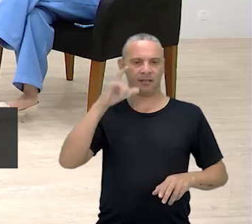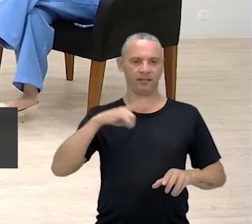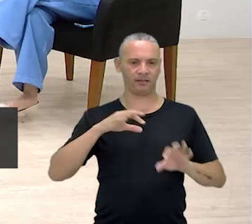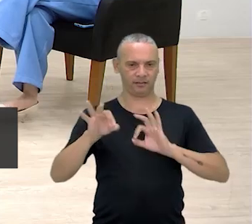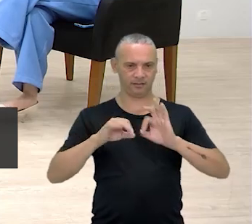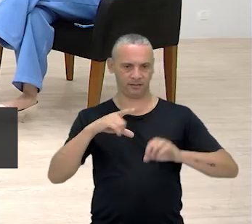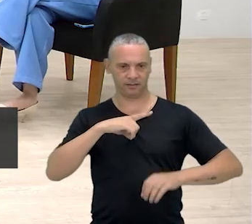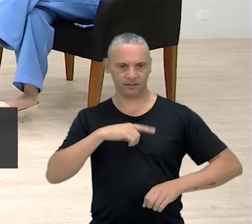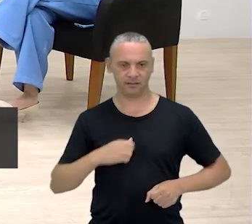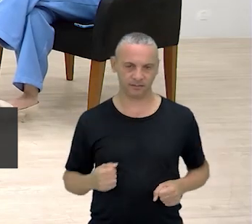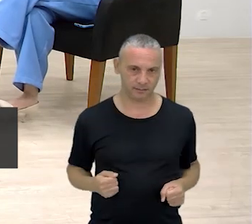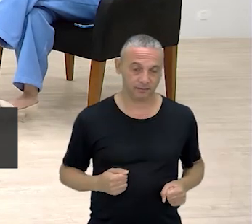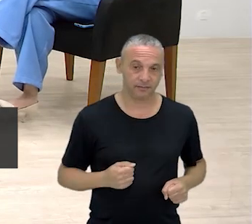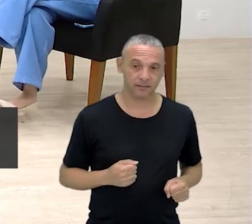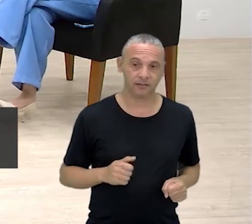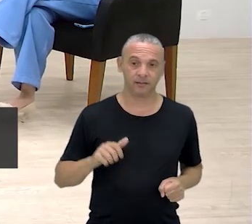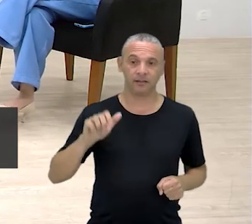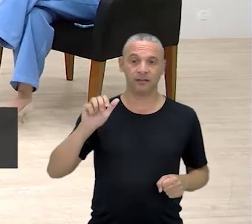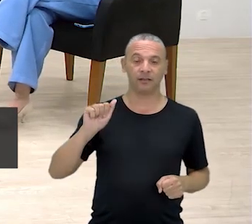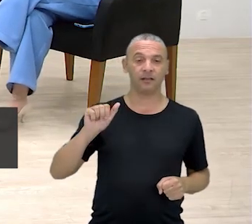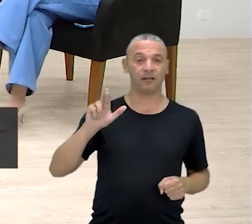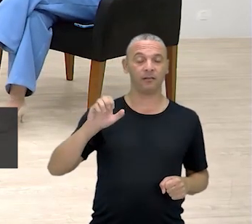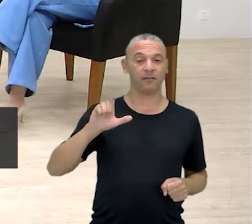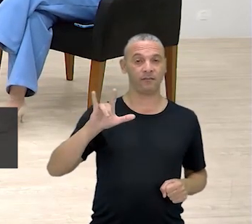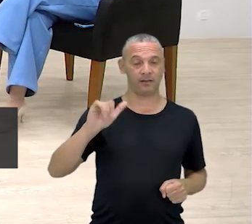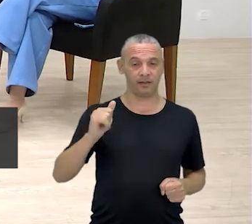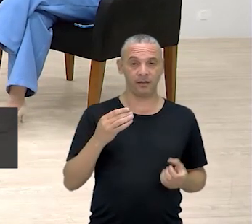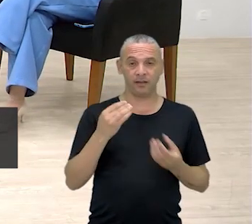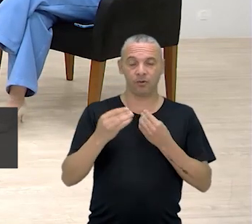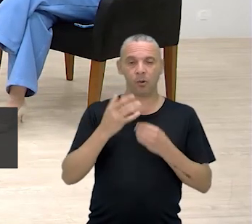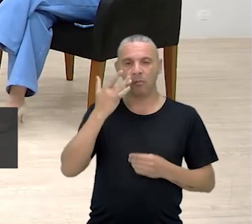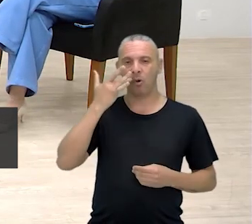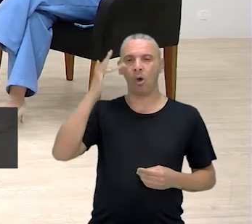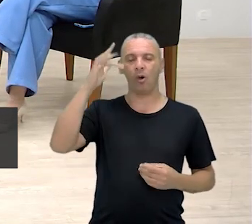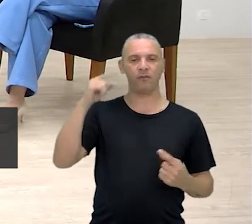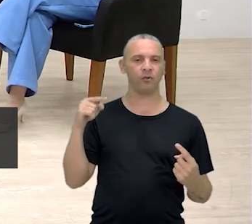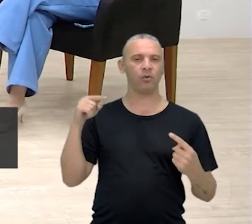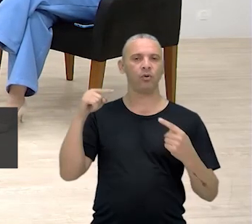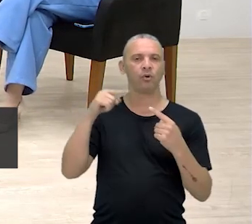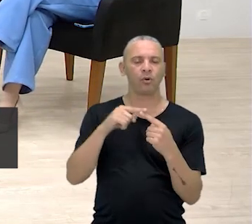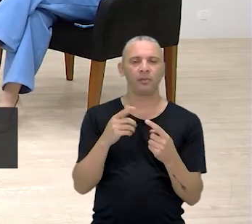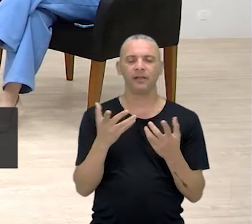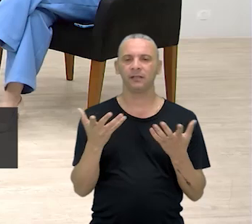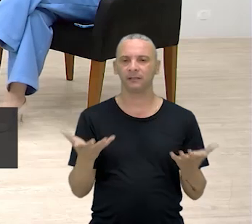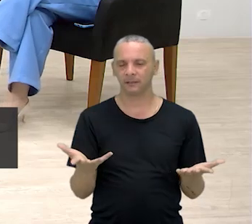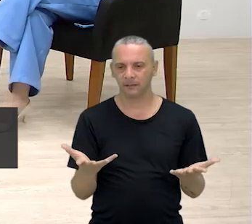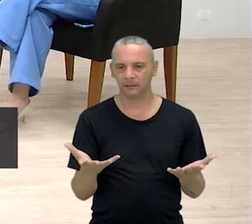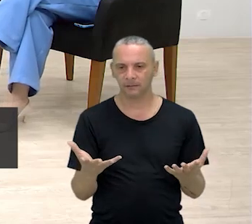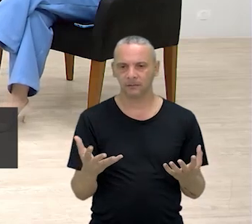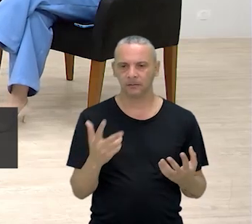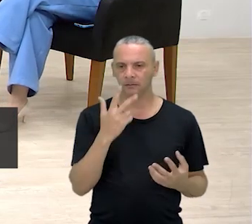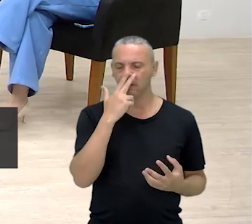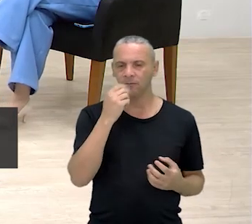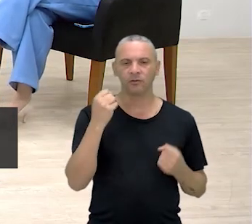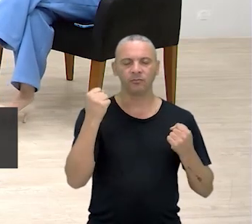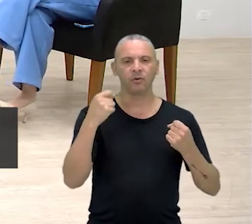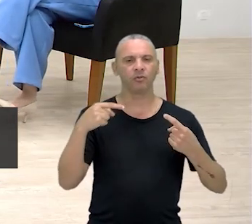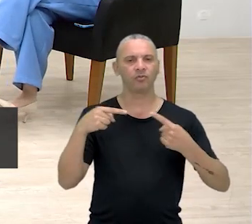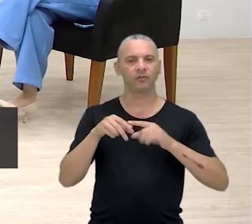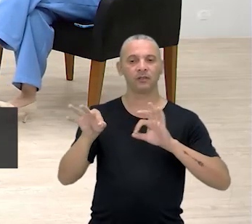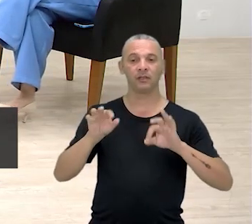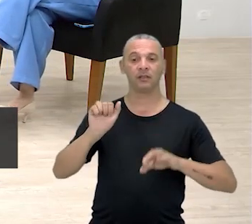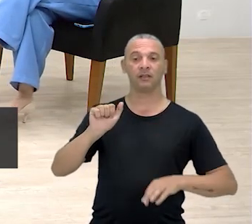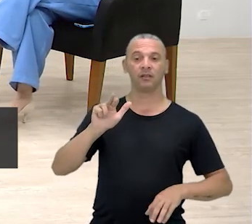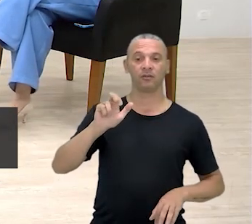nisso, a Aurélia, o nome Aurélia vem de auréolo, de áureo, dourado, de ouro. Até o nome dela já induz alguma coisa de muito poder, né? Imagina essa Aurélia